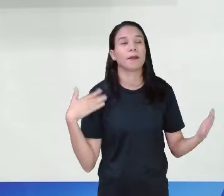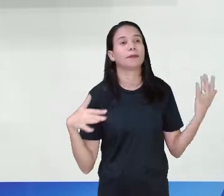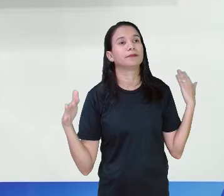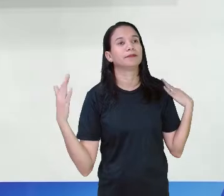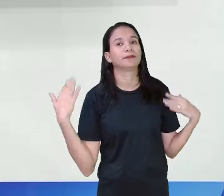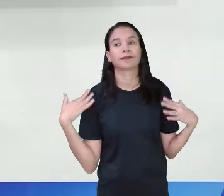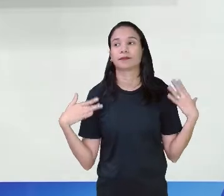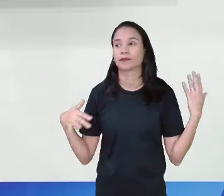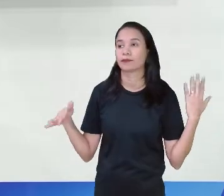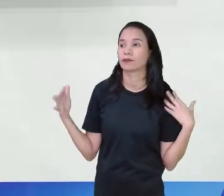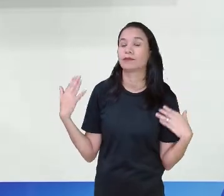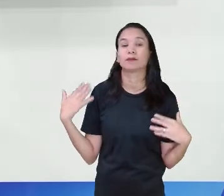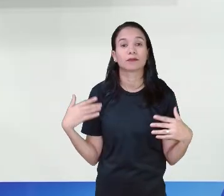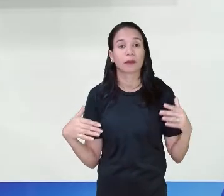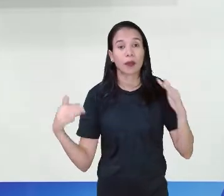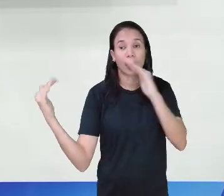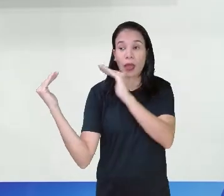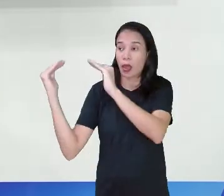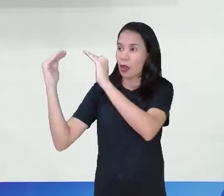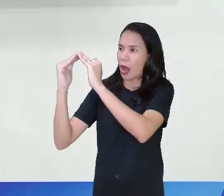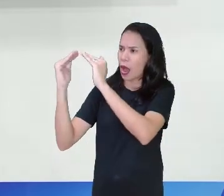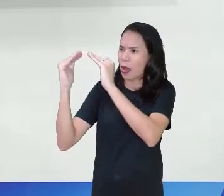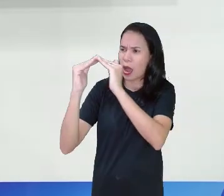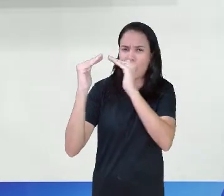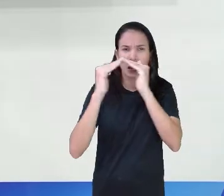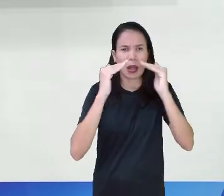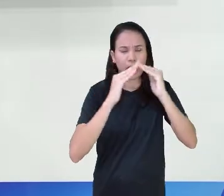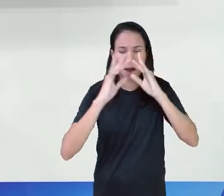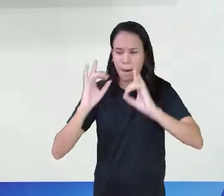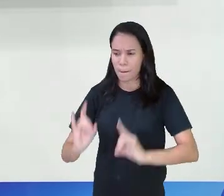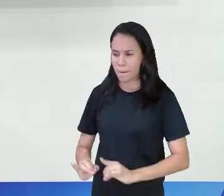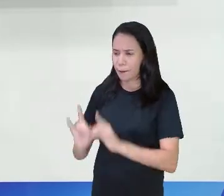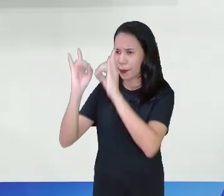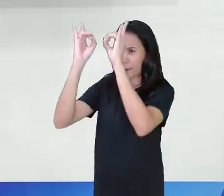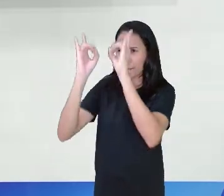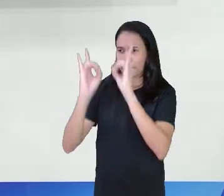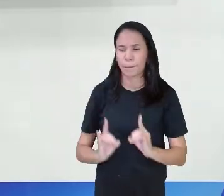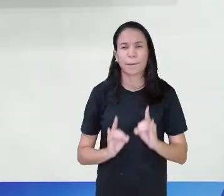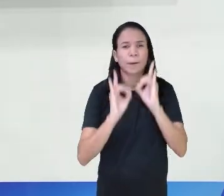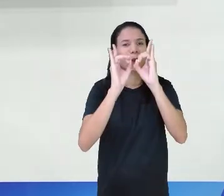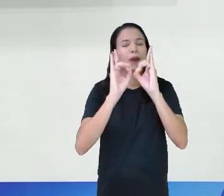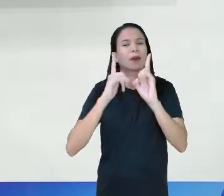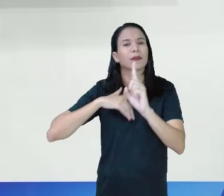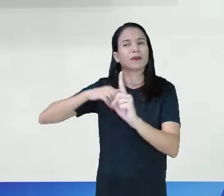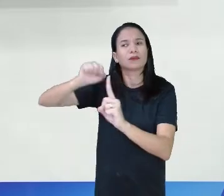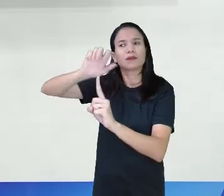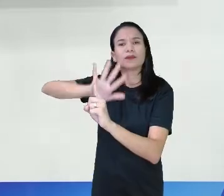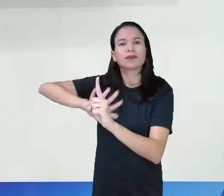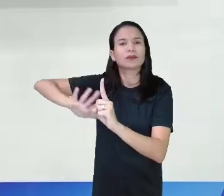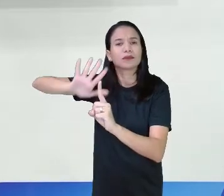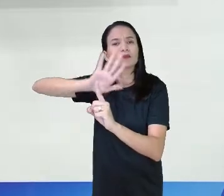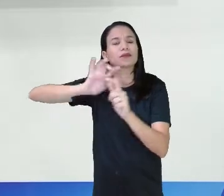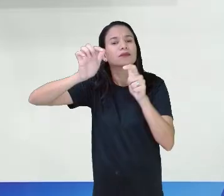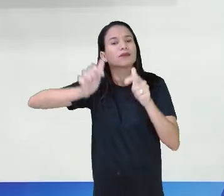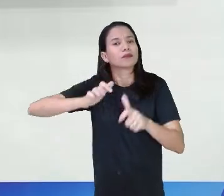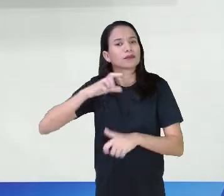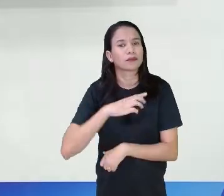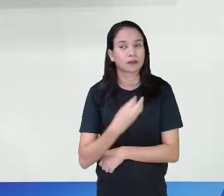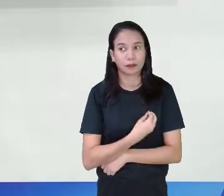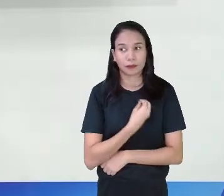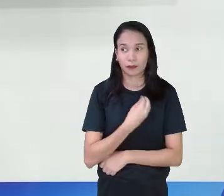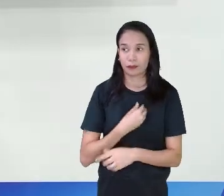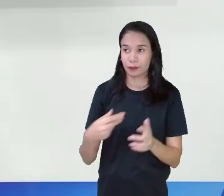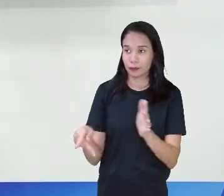passeando por várias casas, prédios, e isso aí é uma paisagem típica de onde?